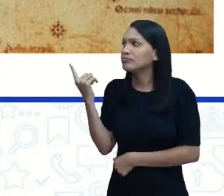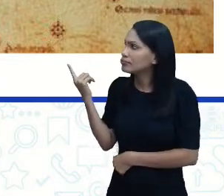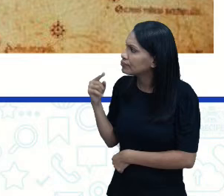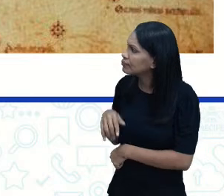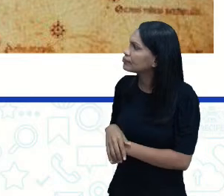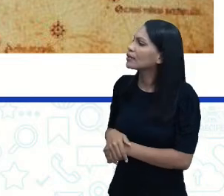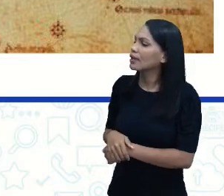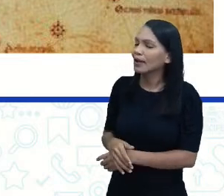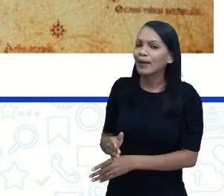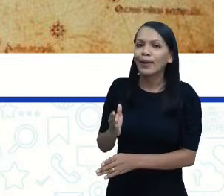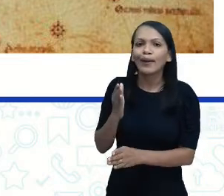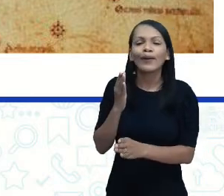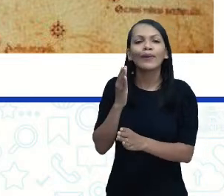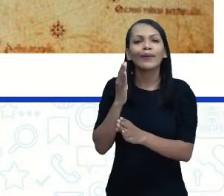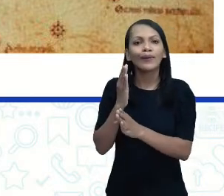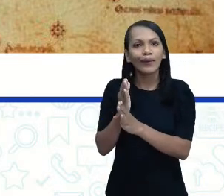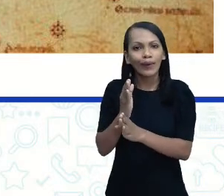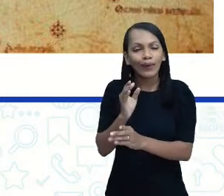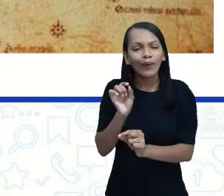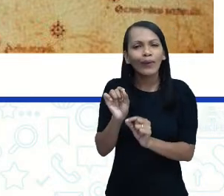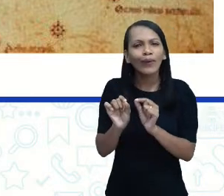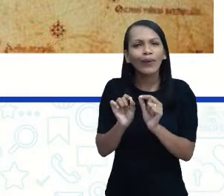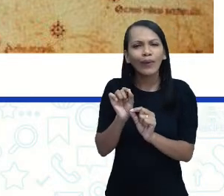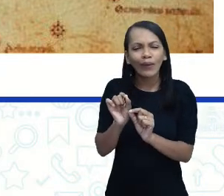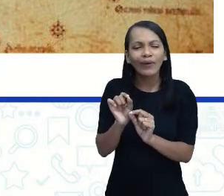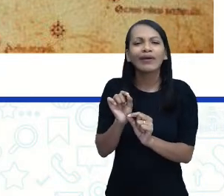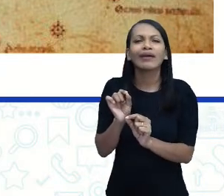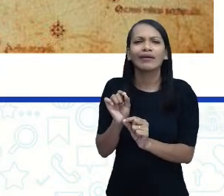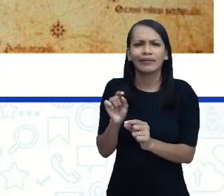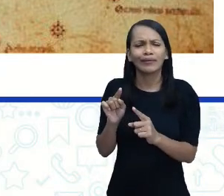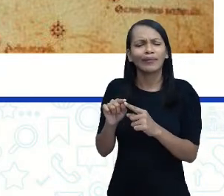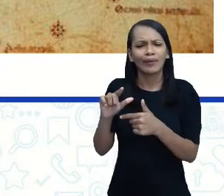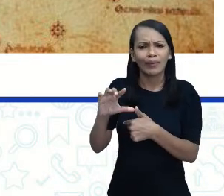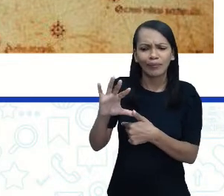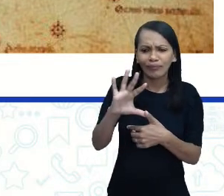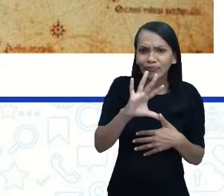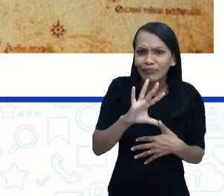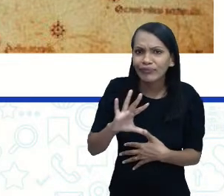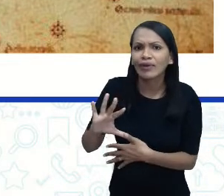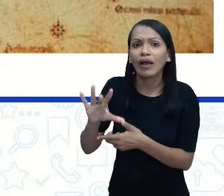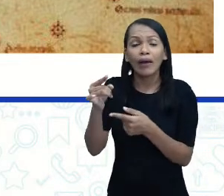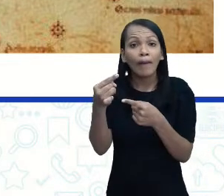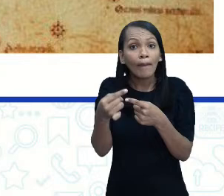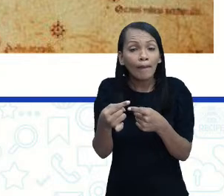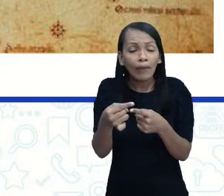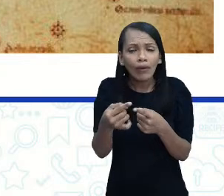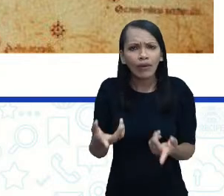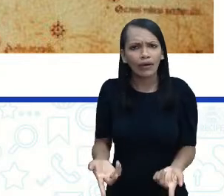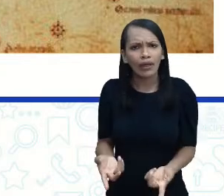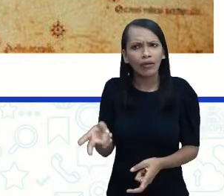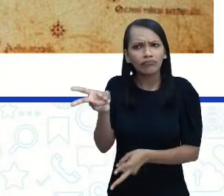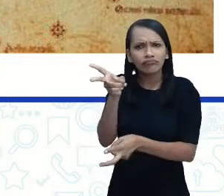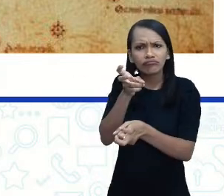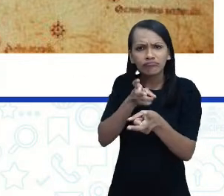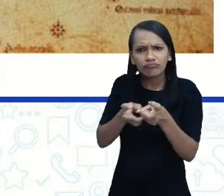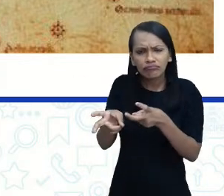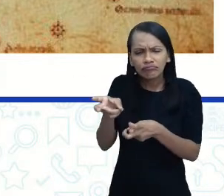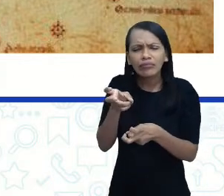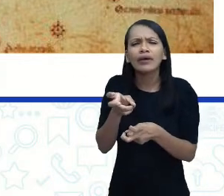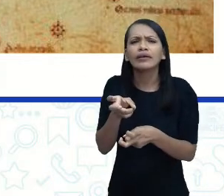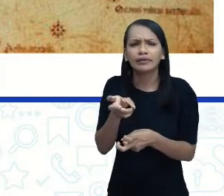encontra ali, ó, parte, né, do continente americano. Por quê? Por que que a gente observa aí, já